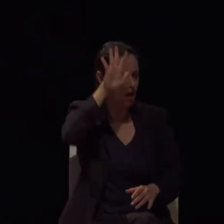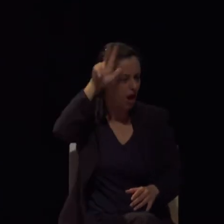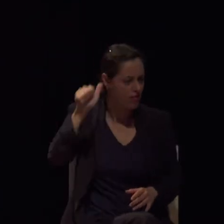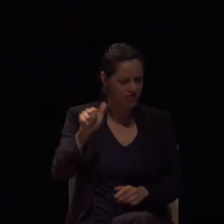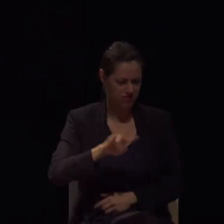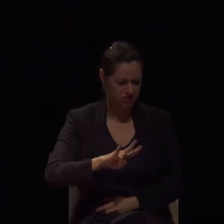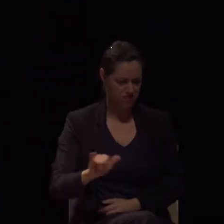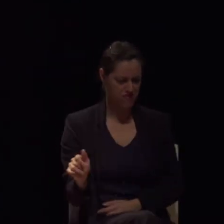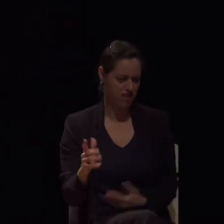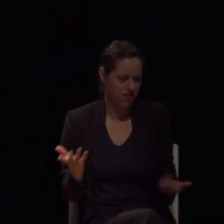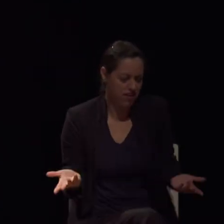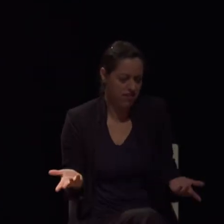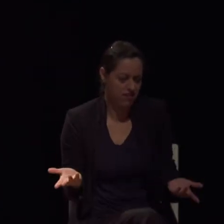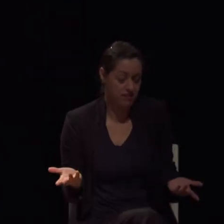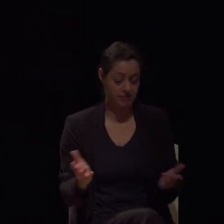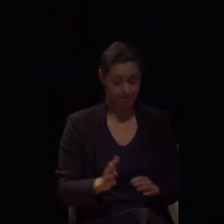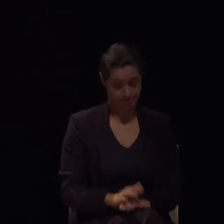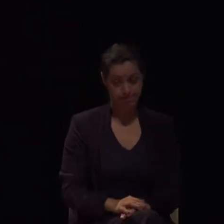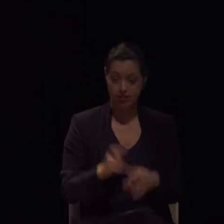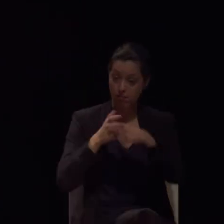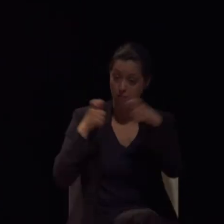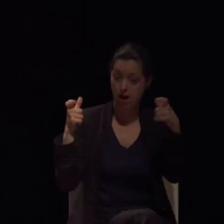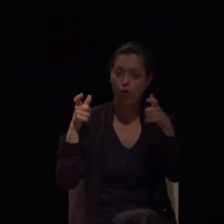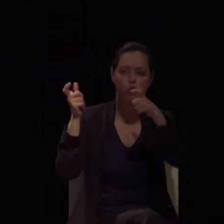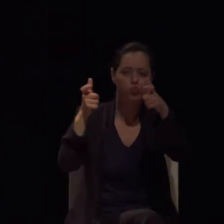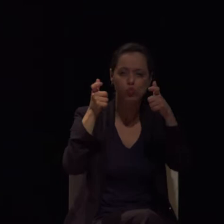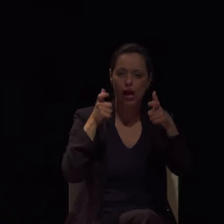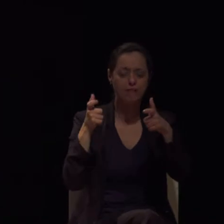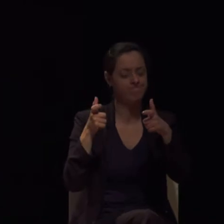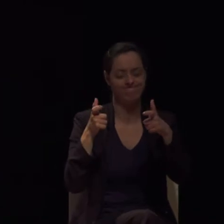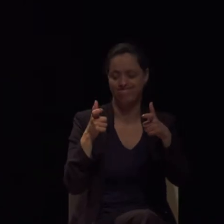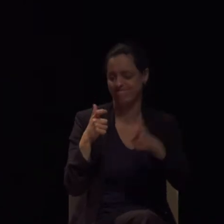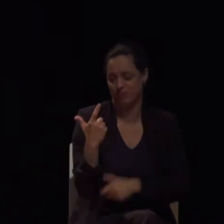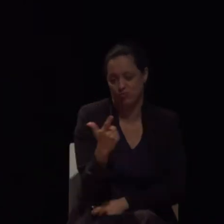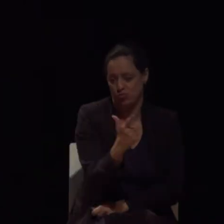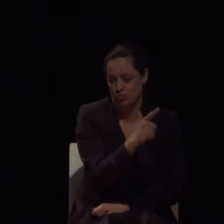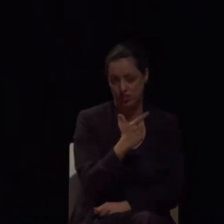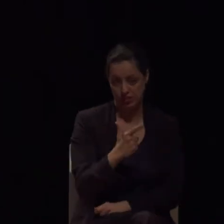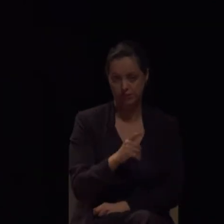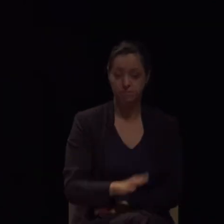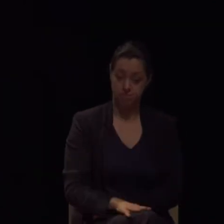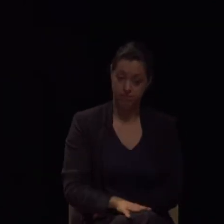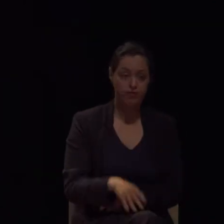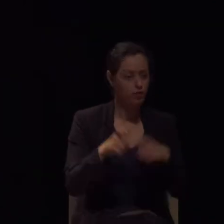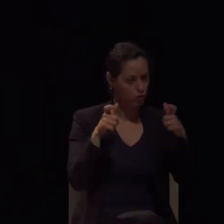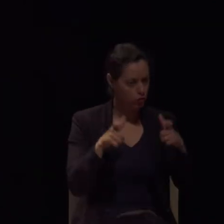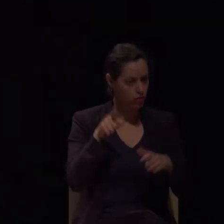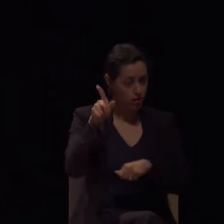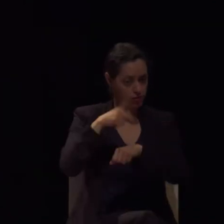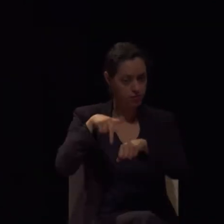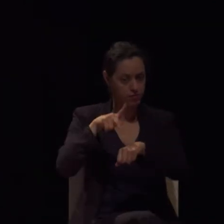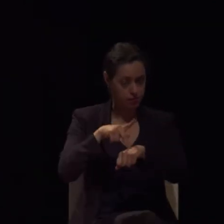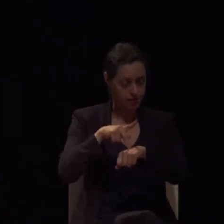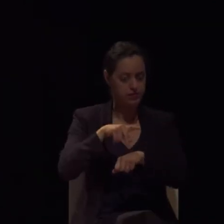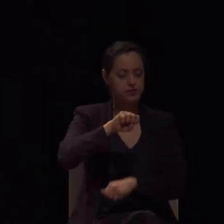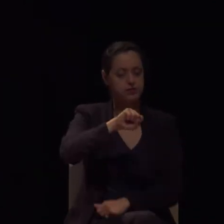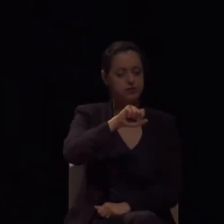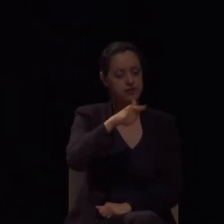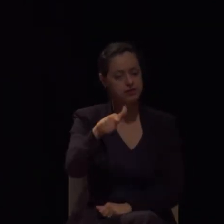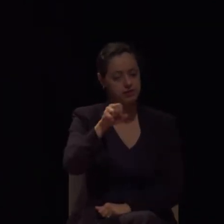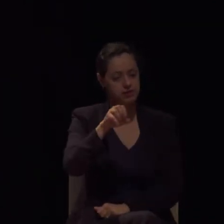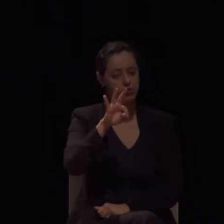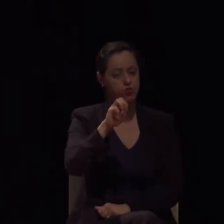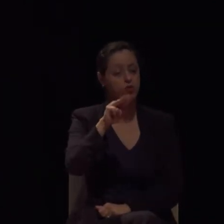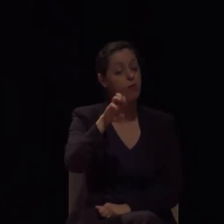não vai na maioria dos lugares não em são tomé soe a é o